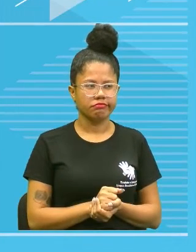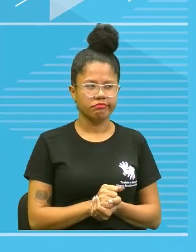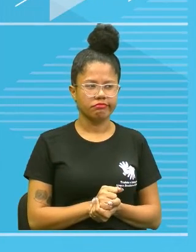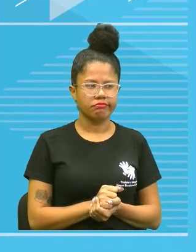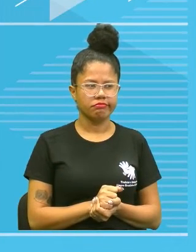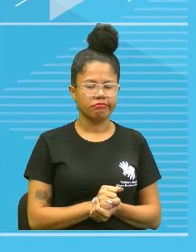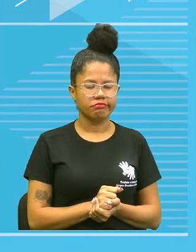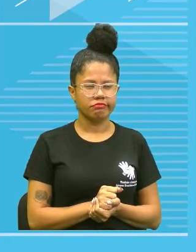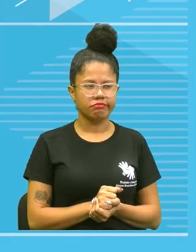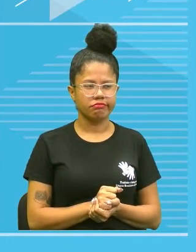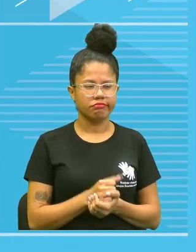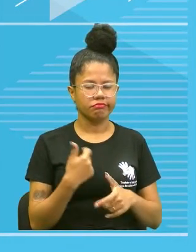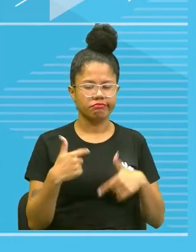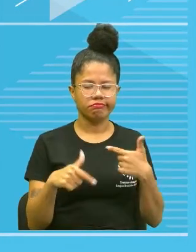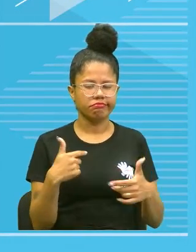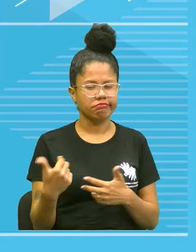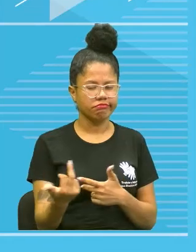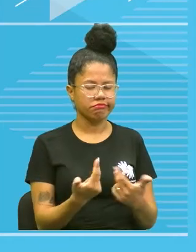duas palavras-chave.